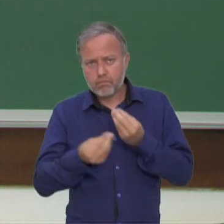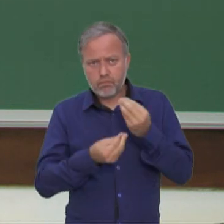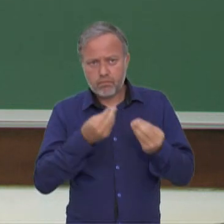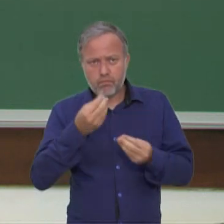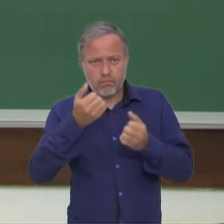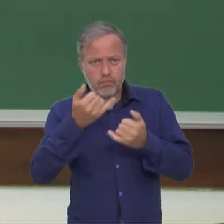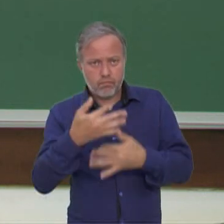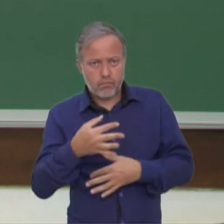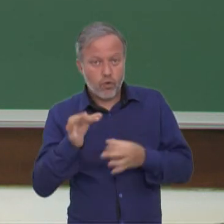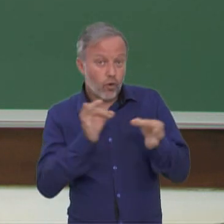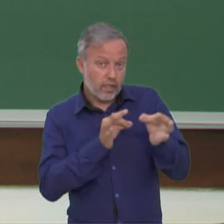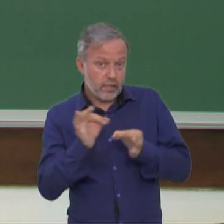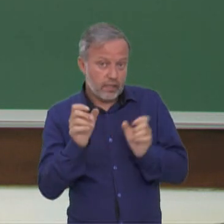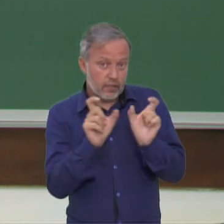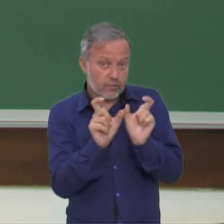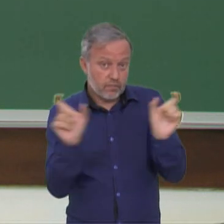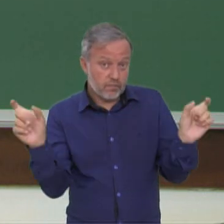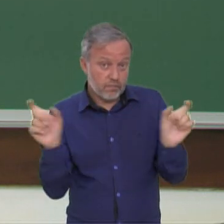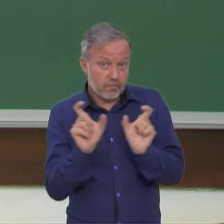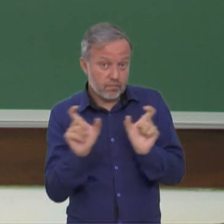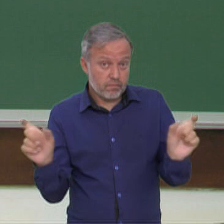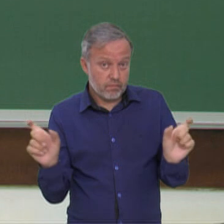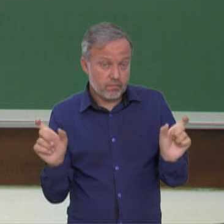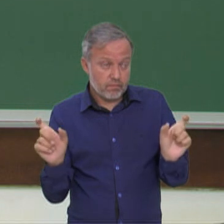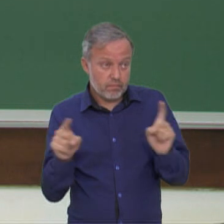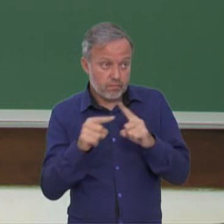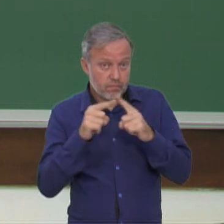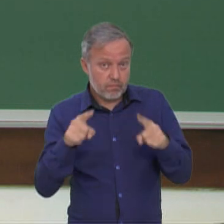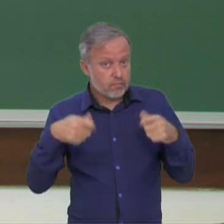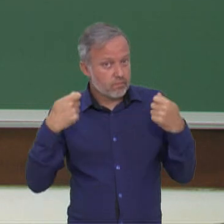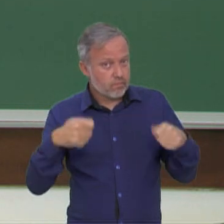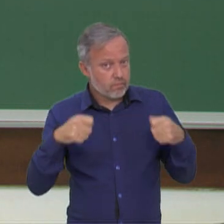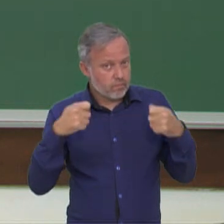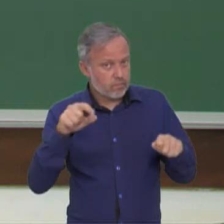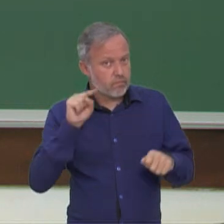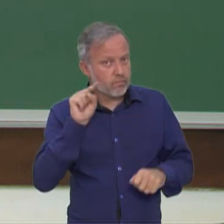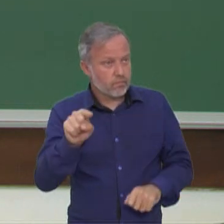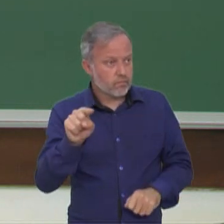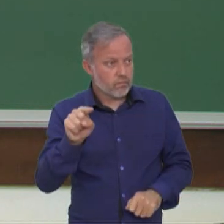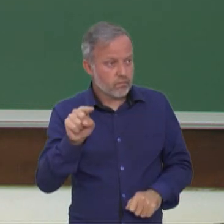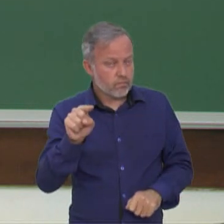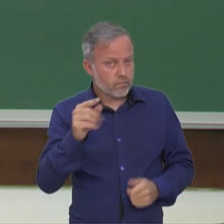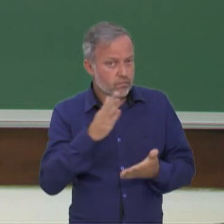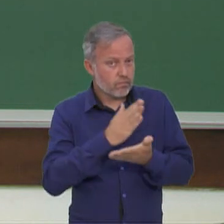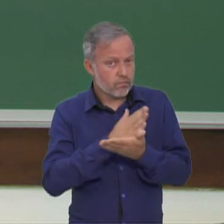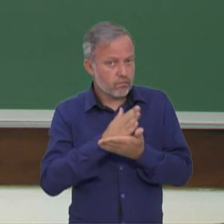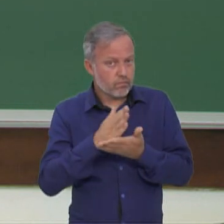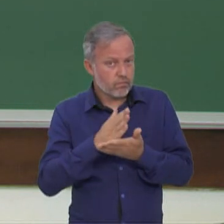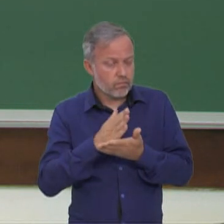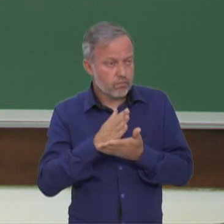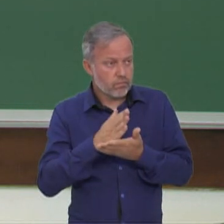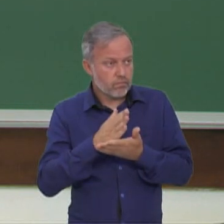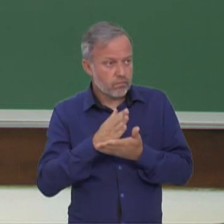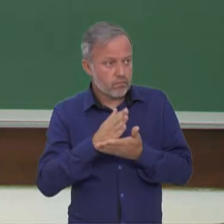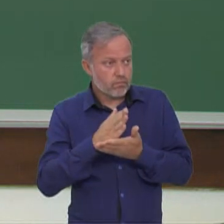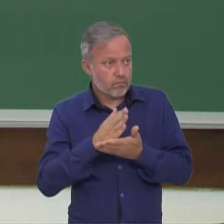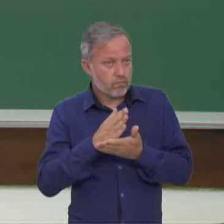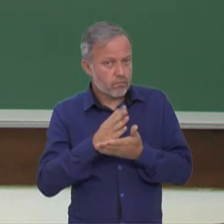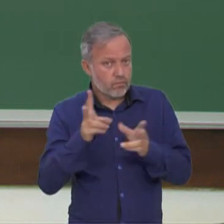deveriam estar? Fácil, né? Mas precisa que vocês comecem